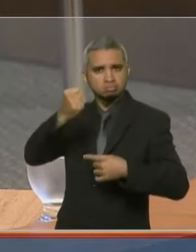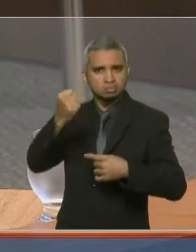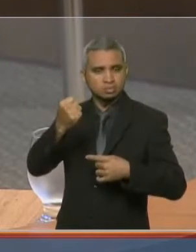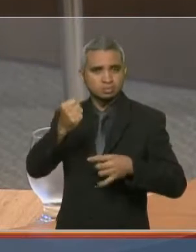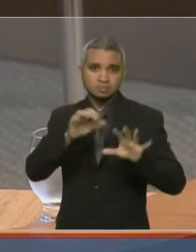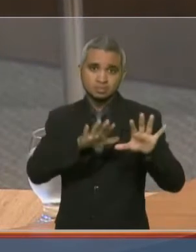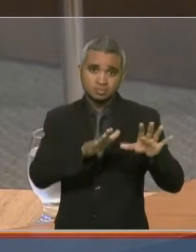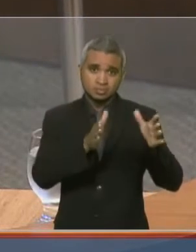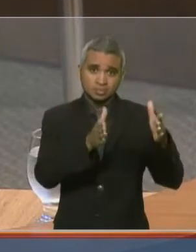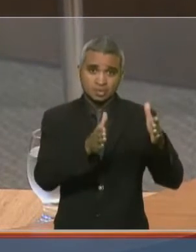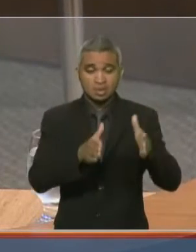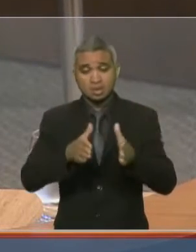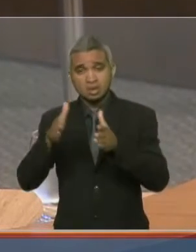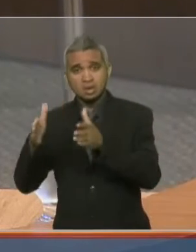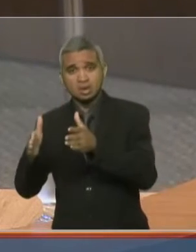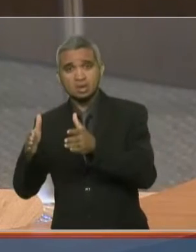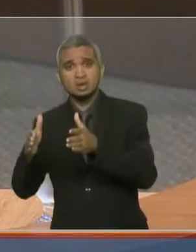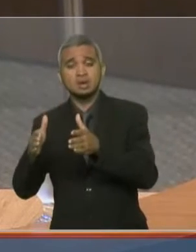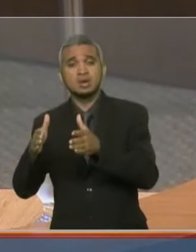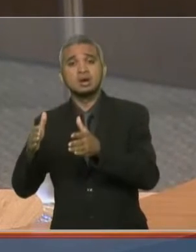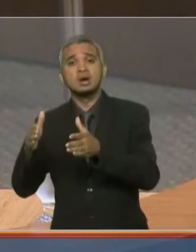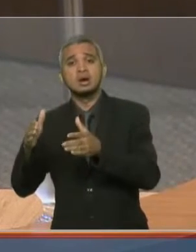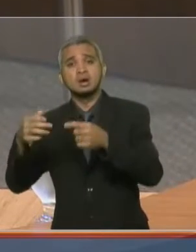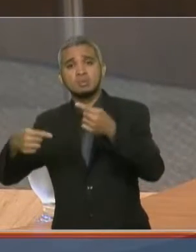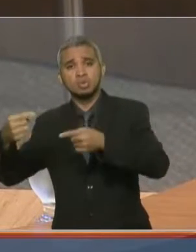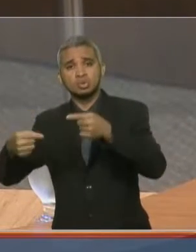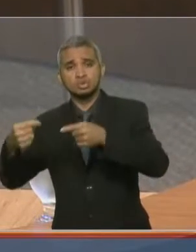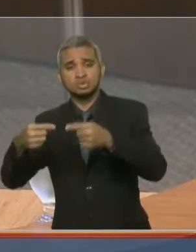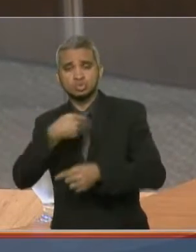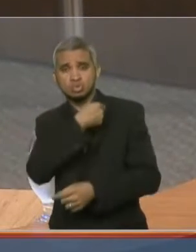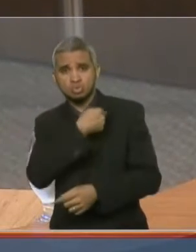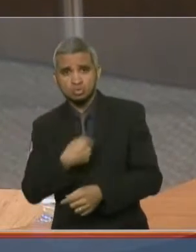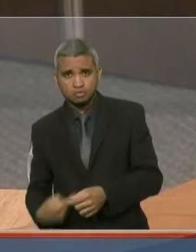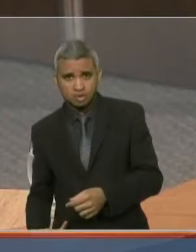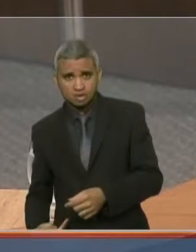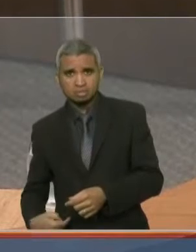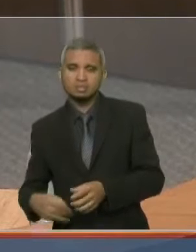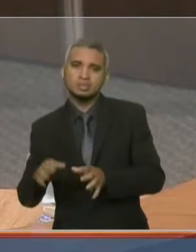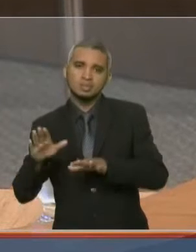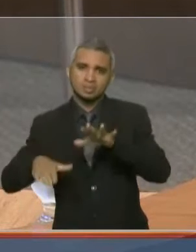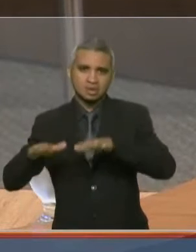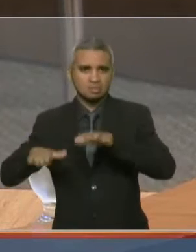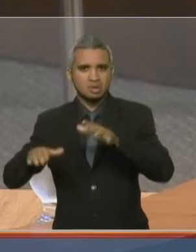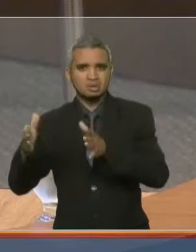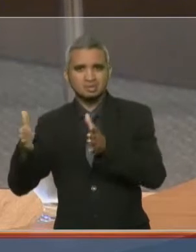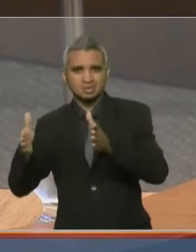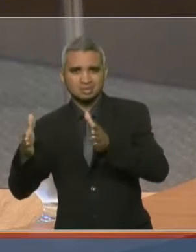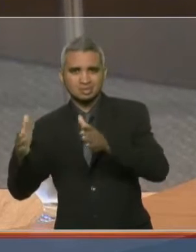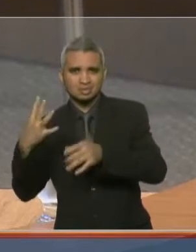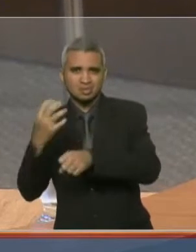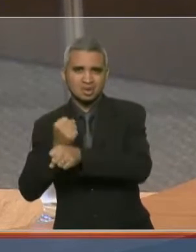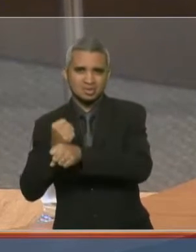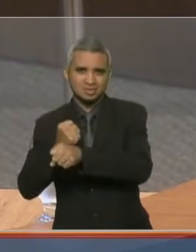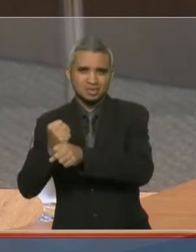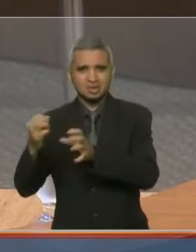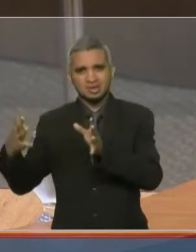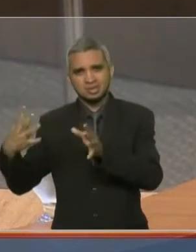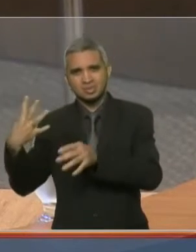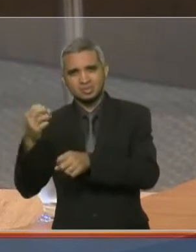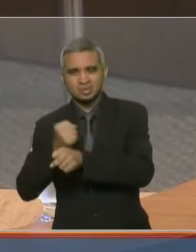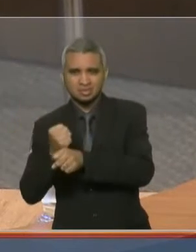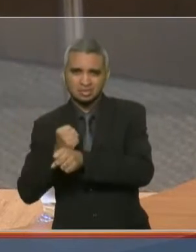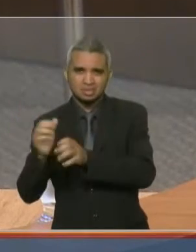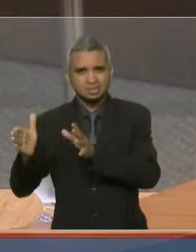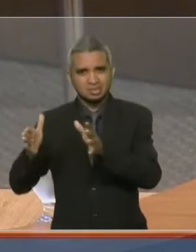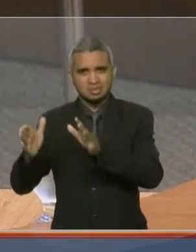período de governante, né? Mas aquilo que está garantido na Constituição, nós devemos sim lutar para que